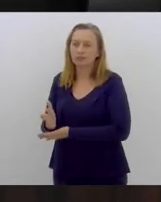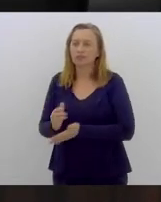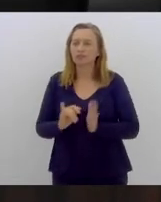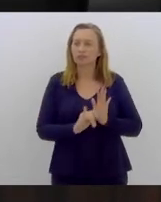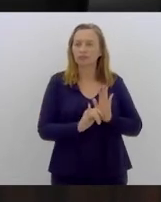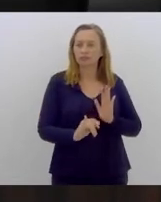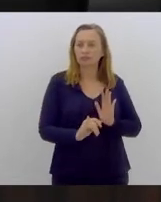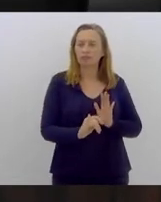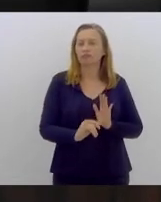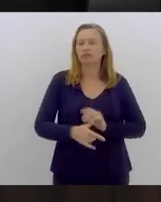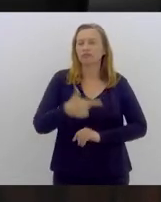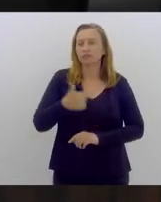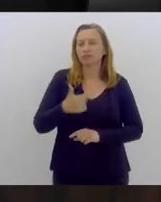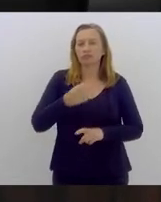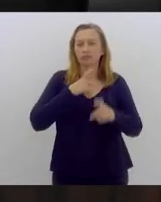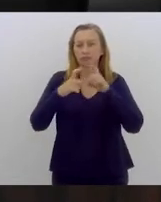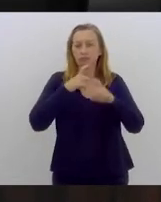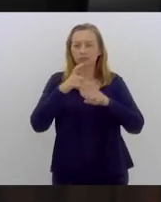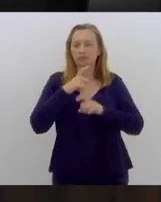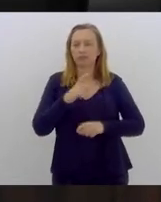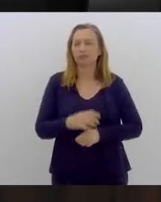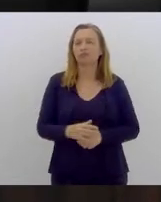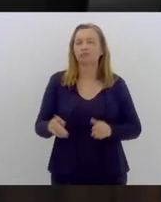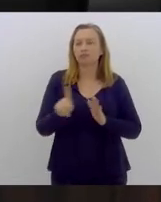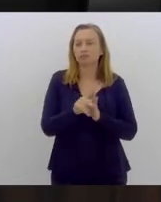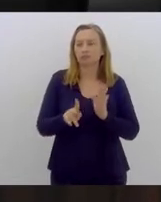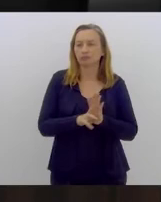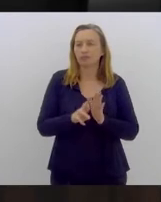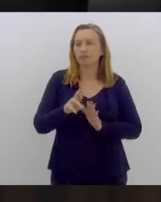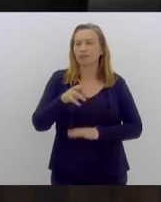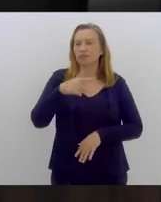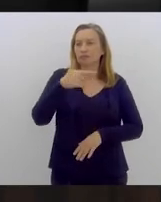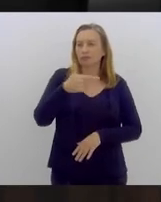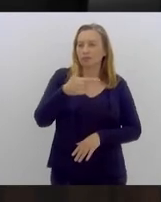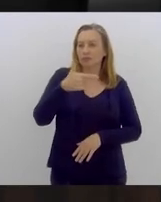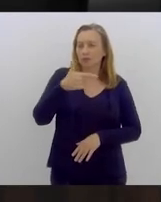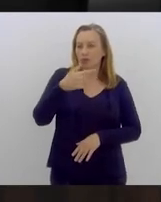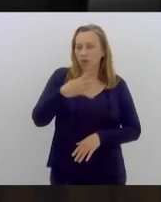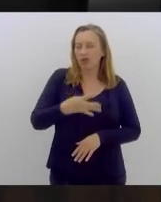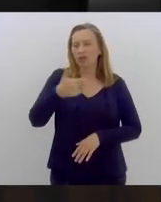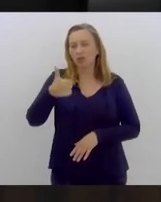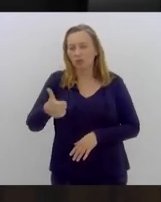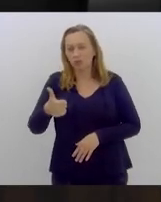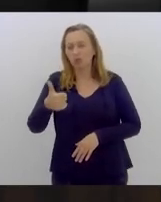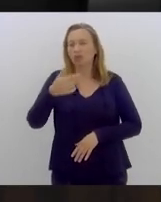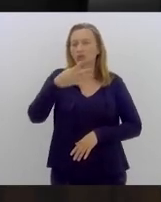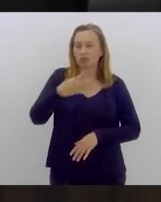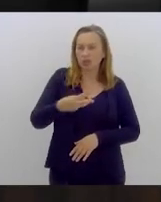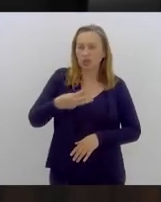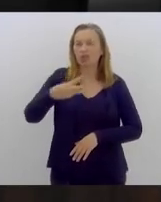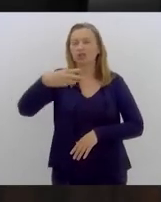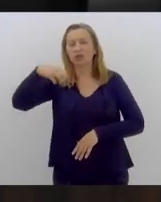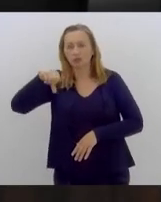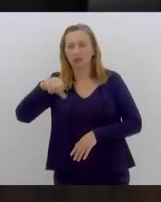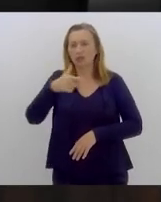do vencido para a segunda discussão. Projeto de lei 4139 de 21, de autoria, deputada Tia Ju.